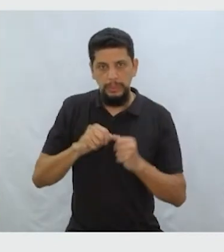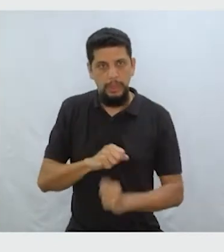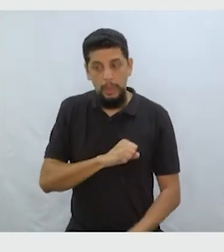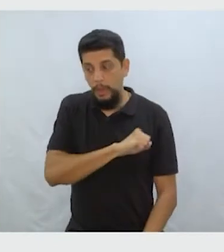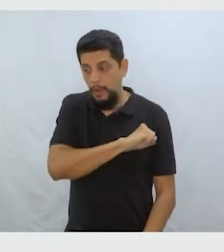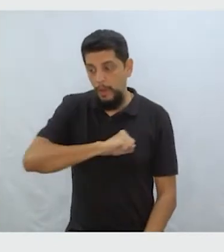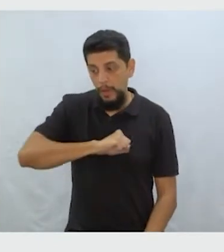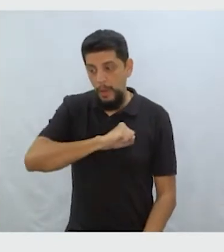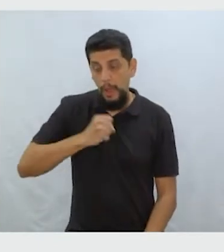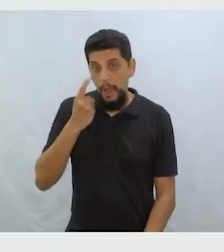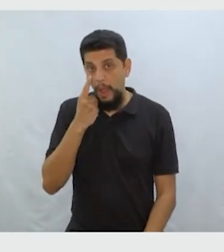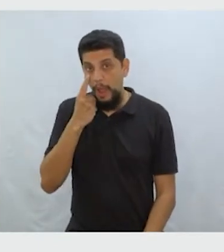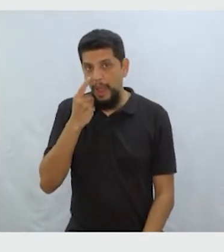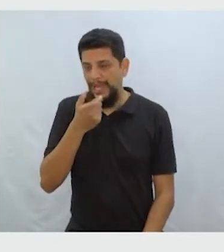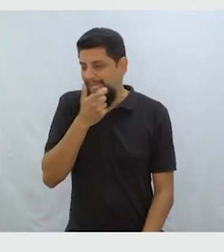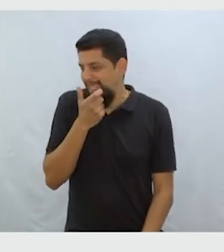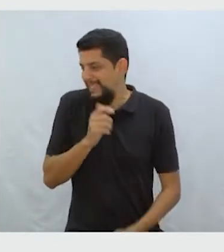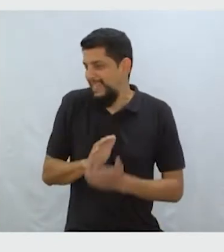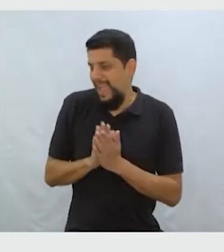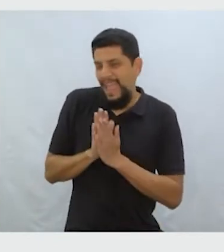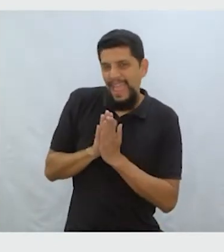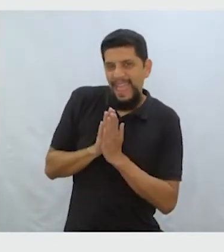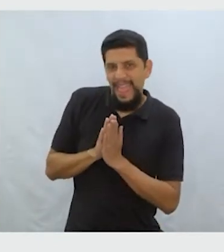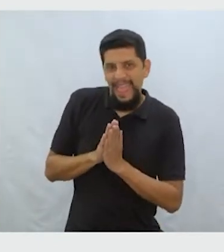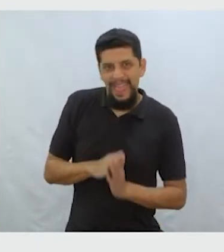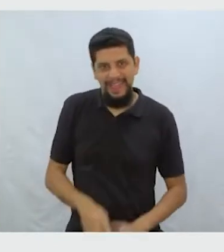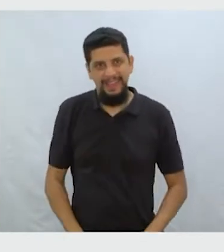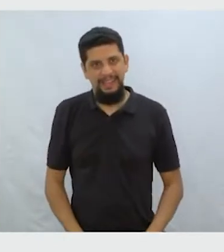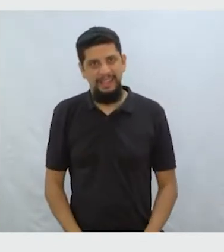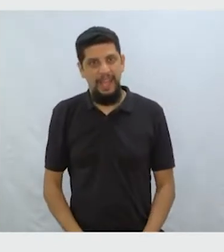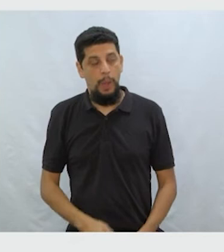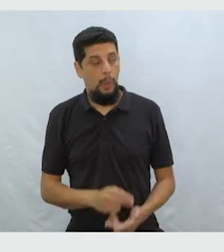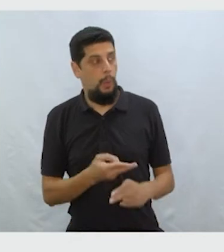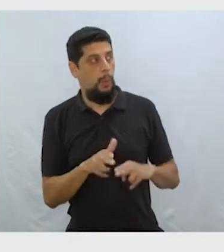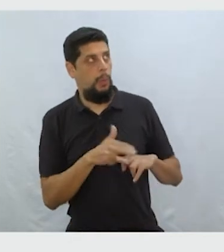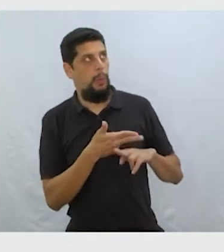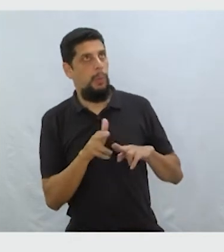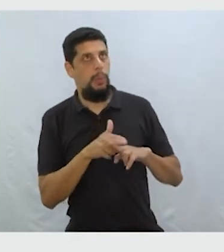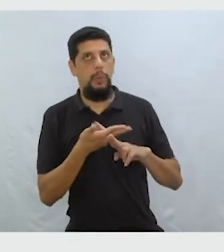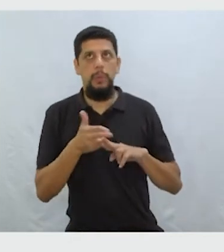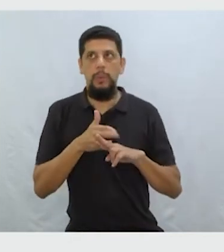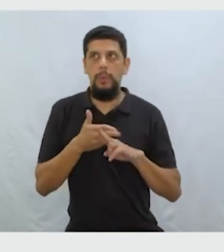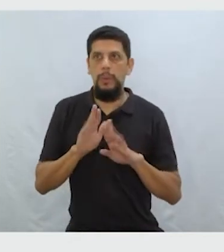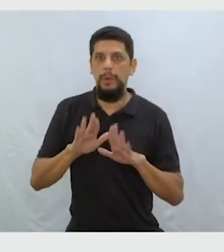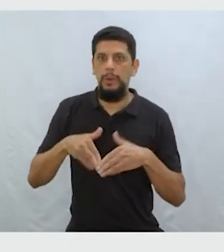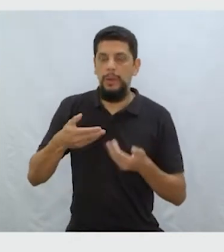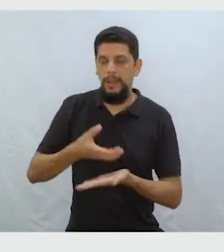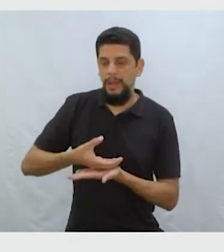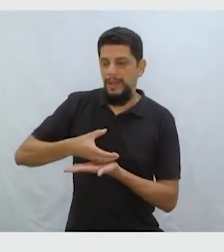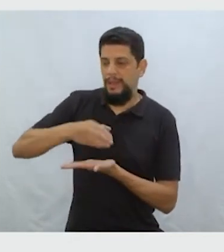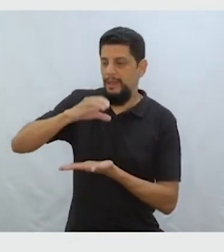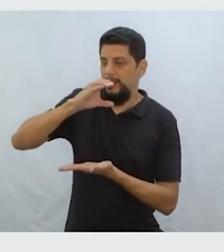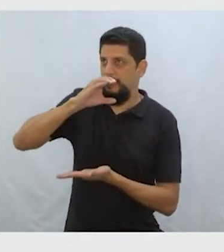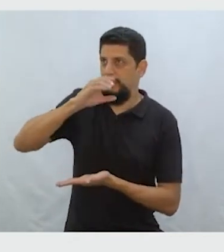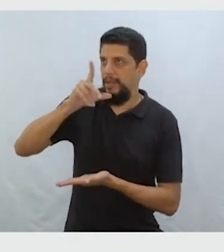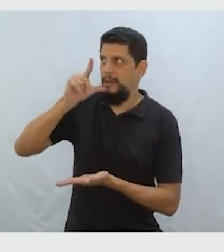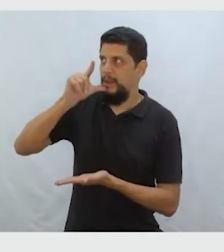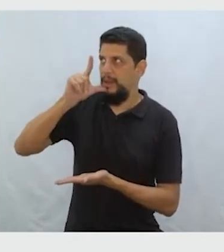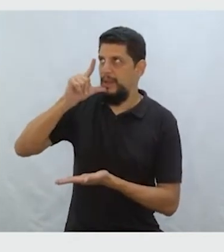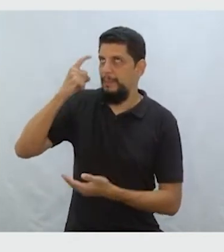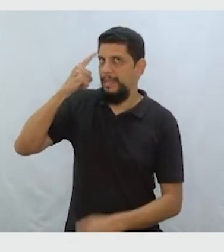se cutucaram e começaram a rir muito disfarçado Quando bebiam Água